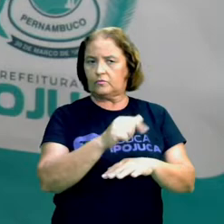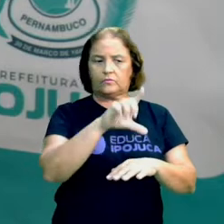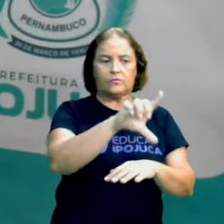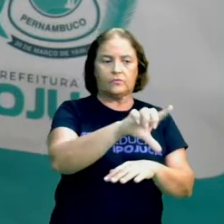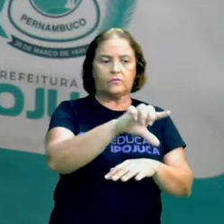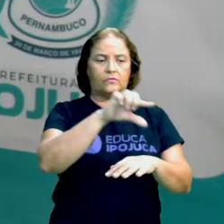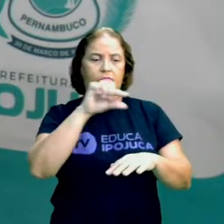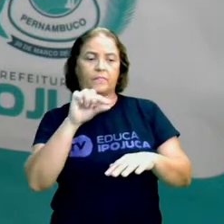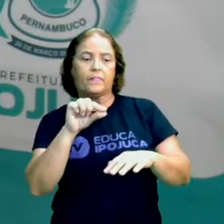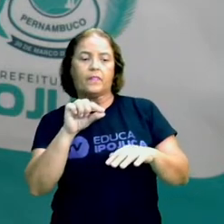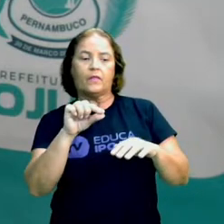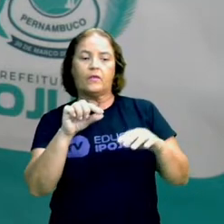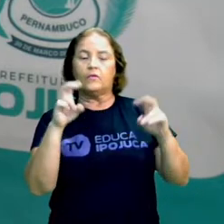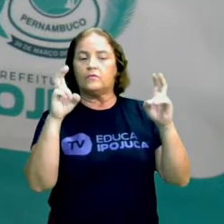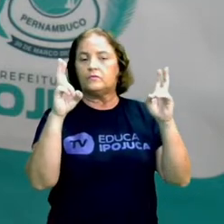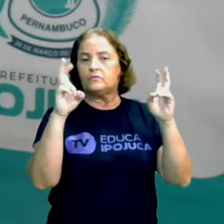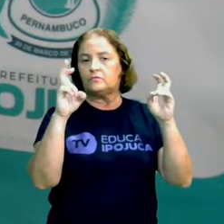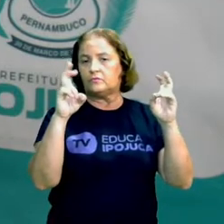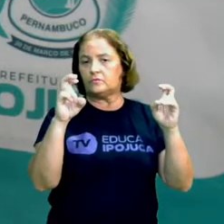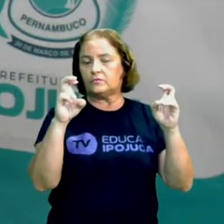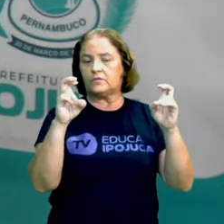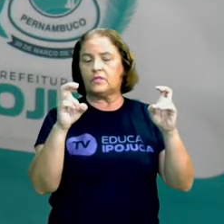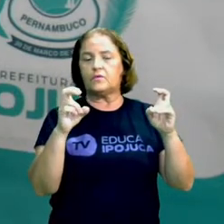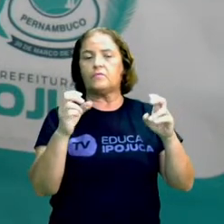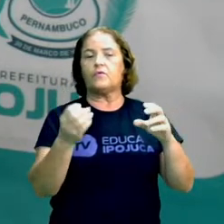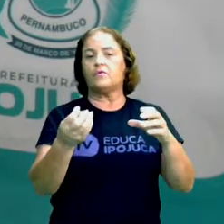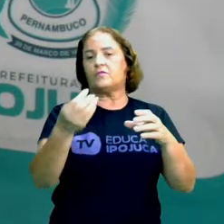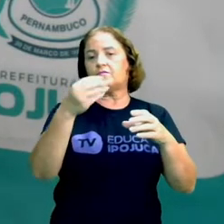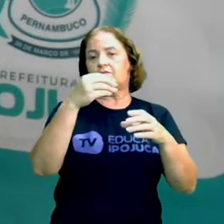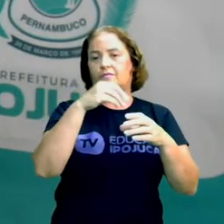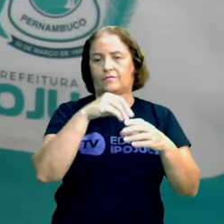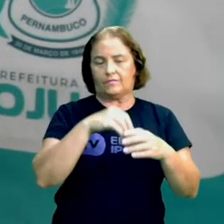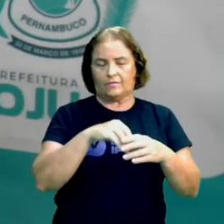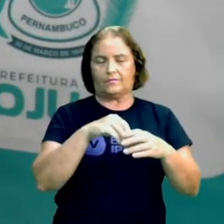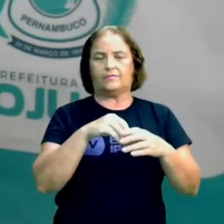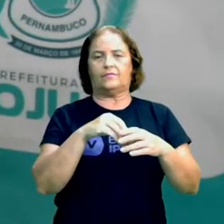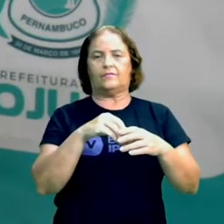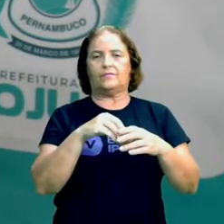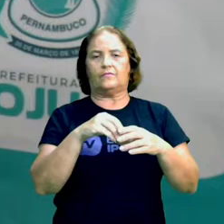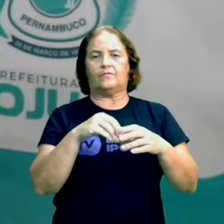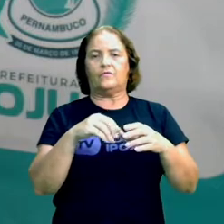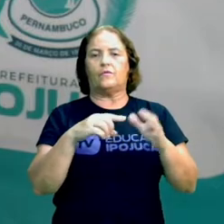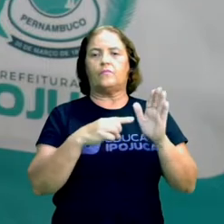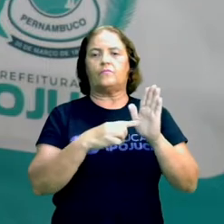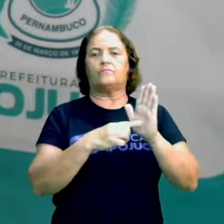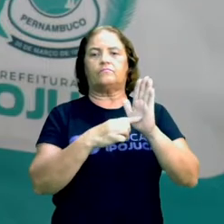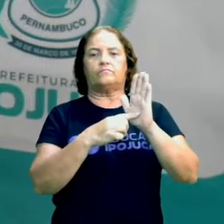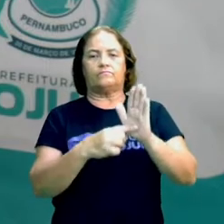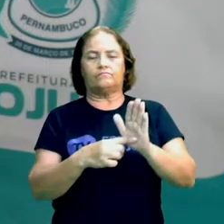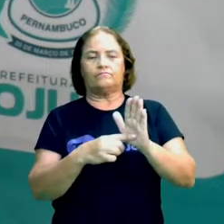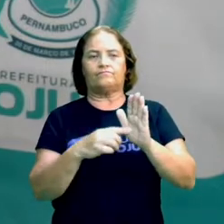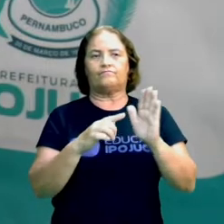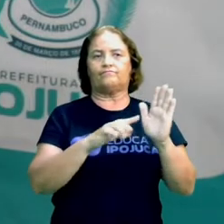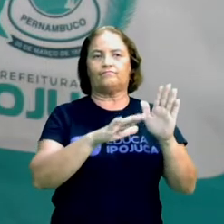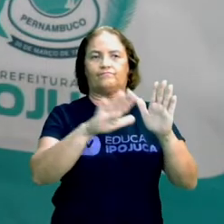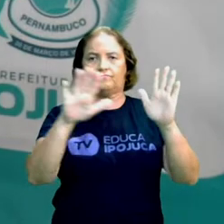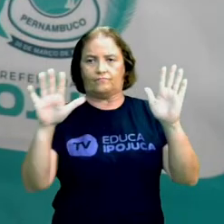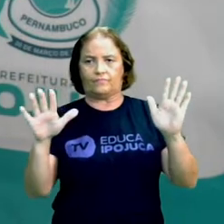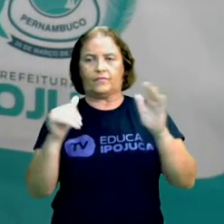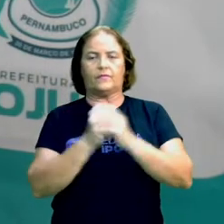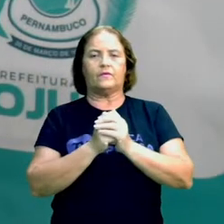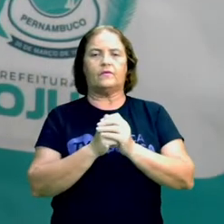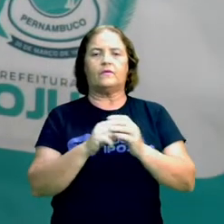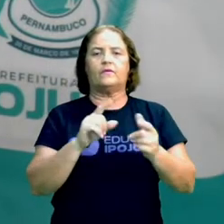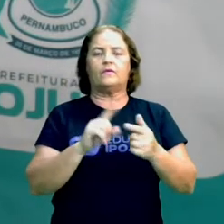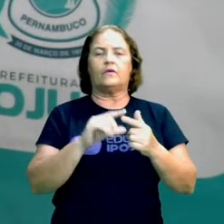dentro daquele tema o que é mais relevante para aquela, né, exposição, por exemplo. E a